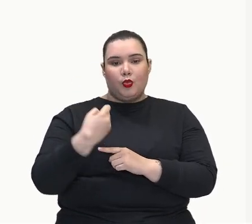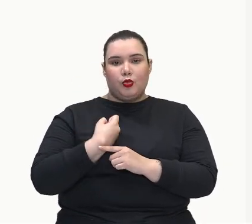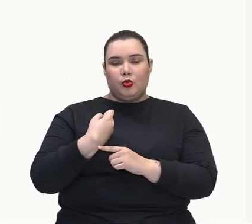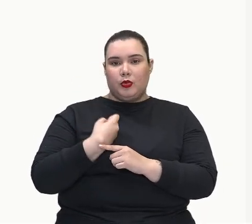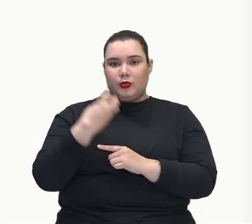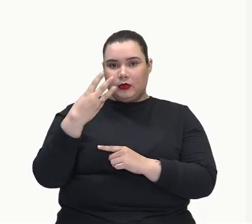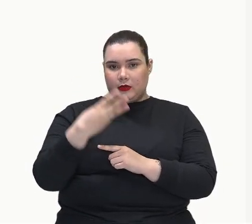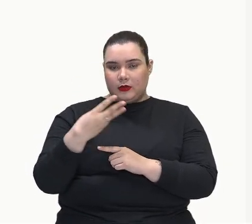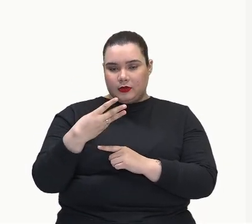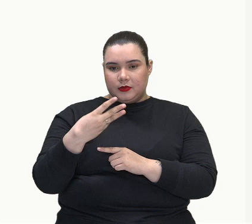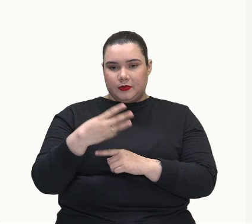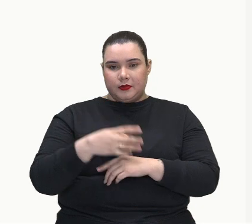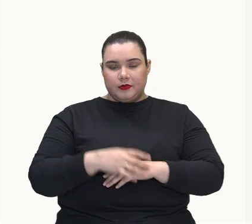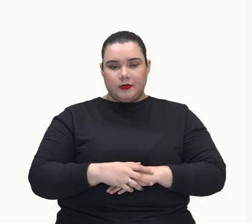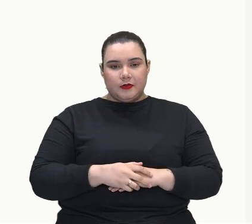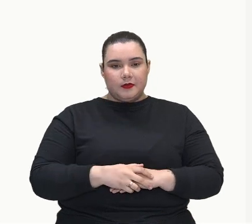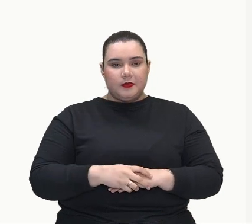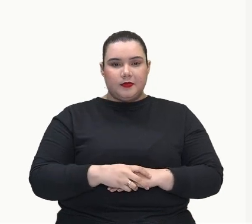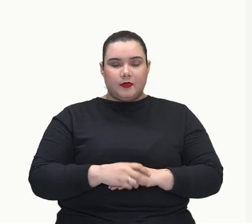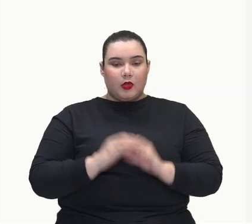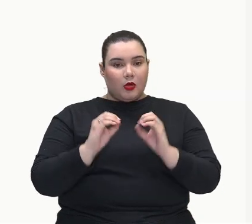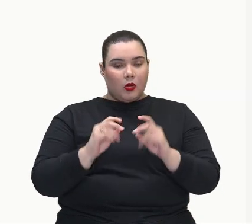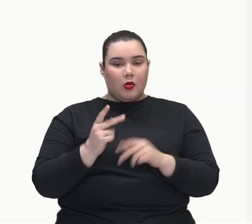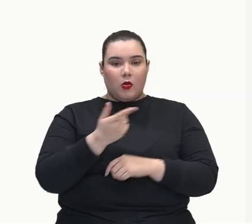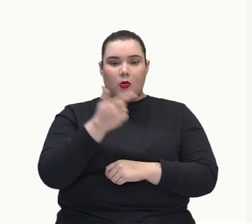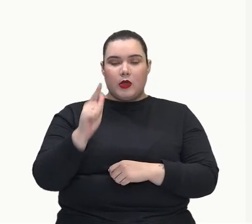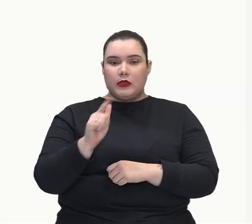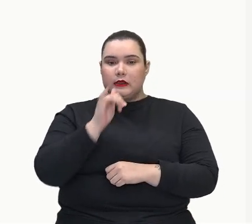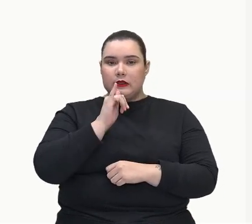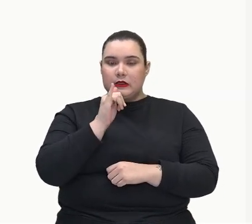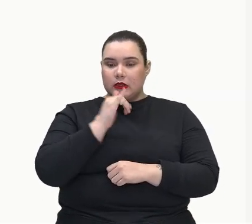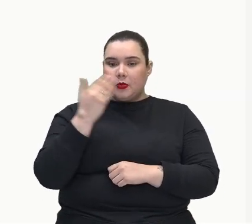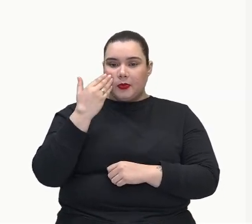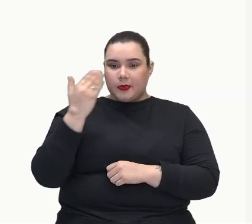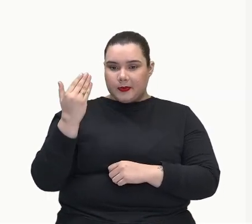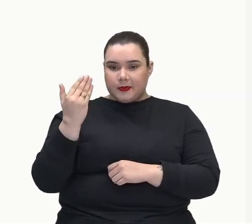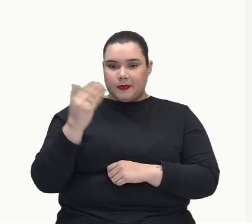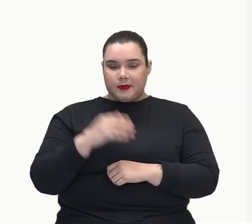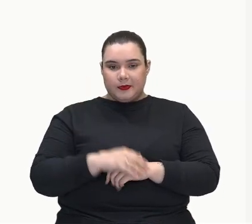apenas o valor de x. Agora temos mais uma questão,